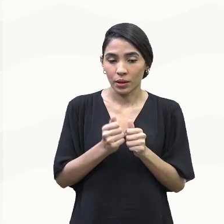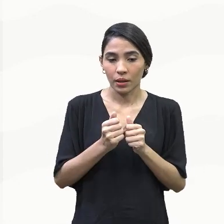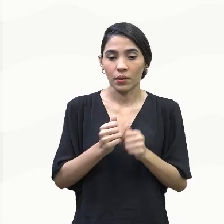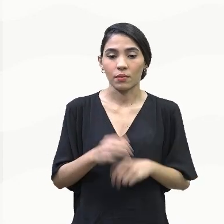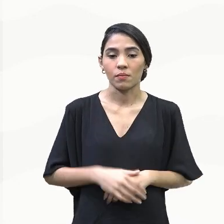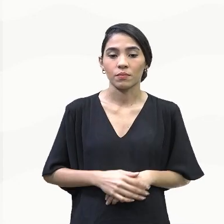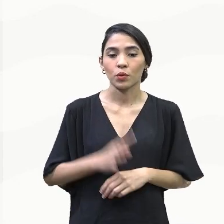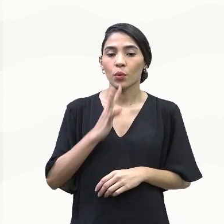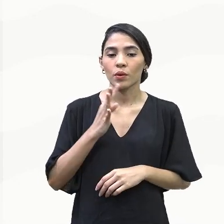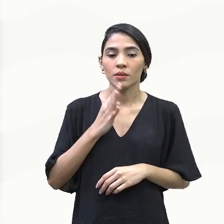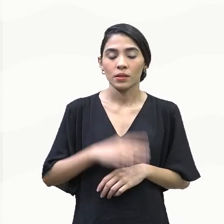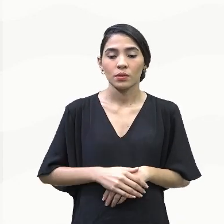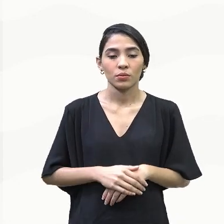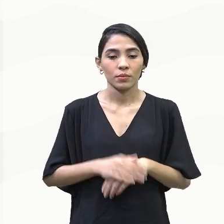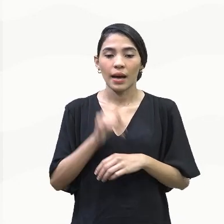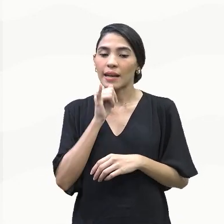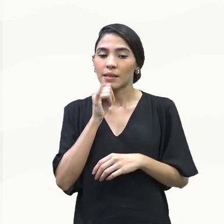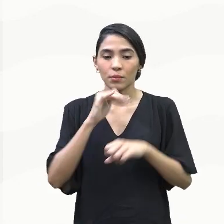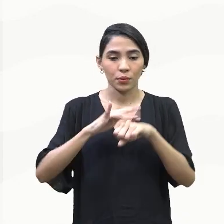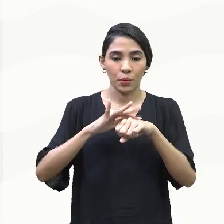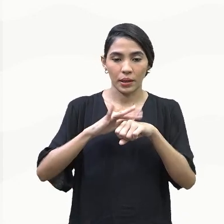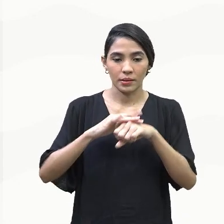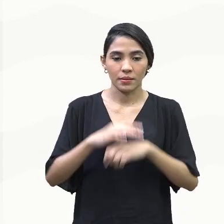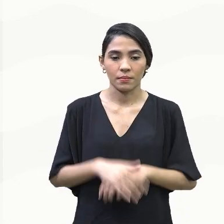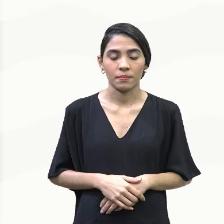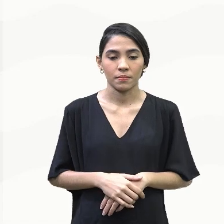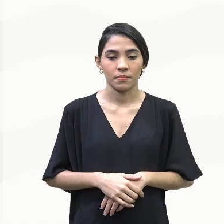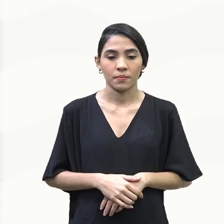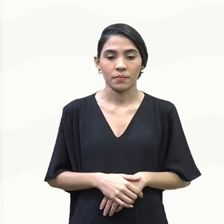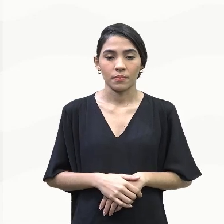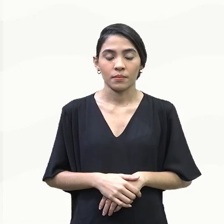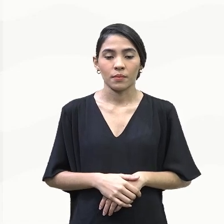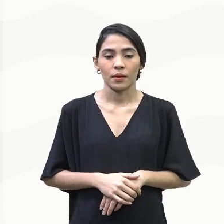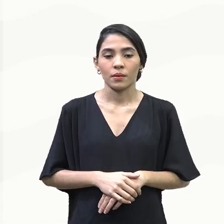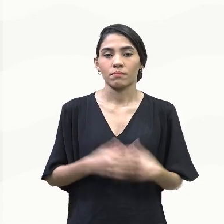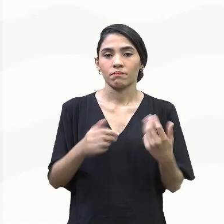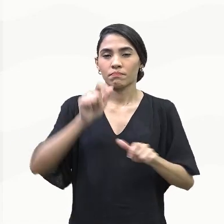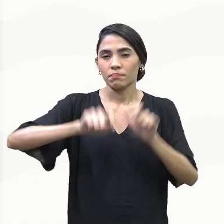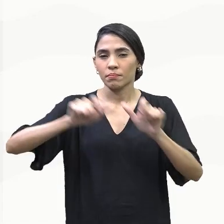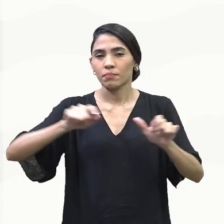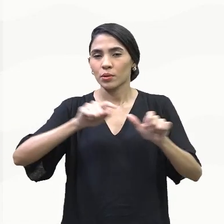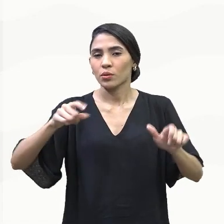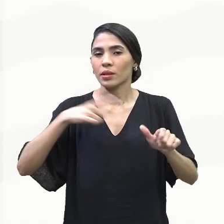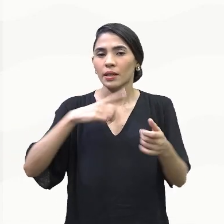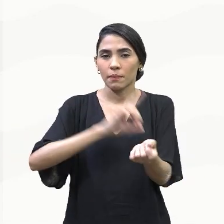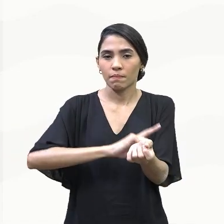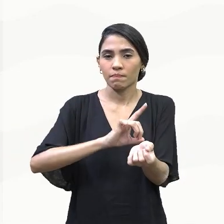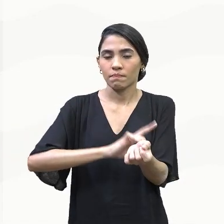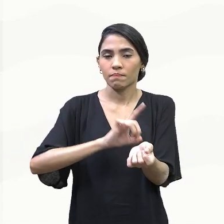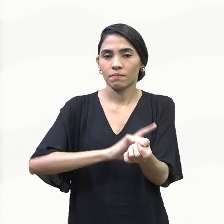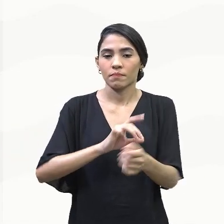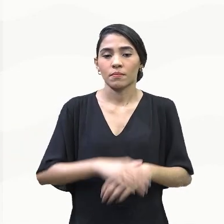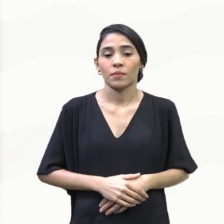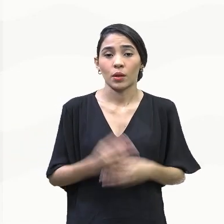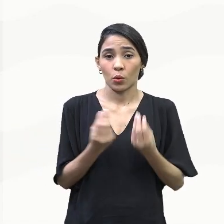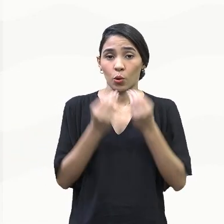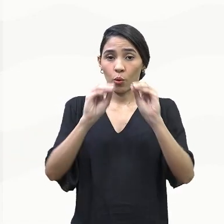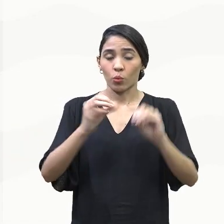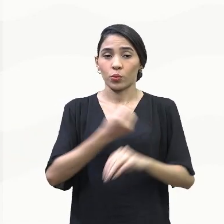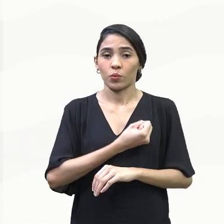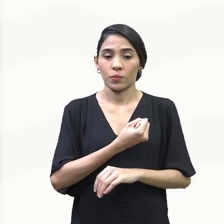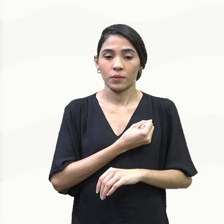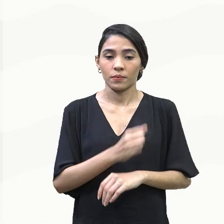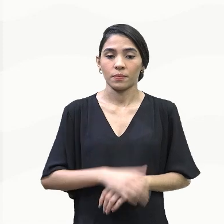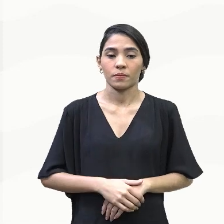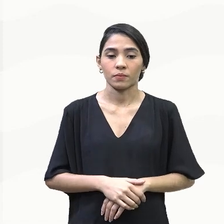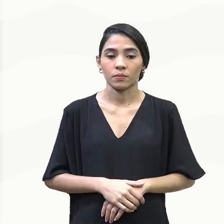casos conhecidos de uma dada doença, né? Quantas pessoas com diabetes? O número vai ficar aqui, esse